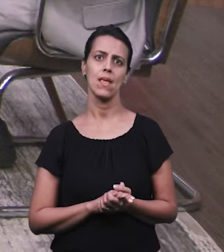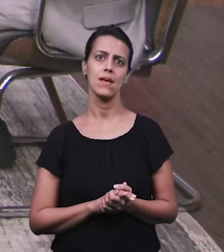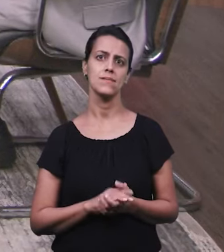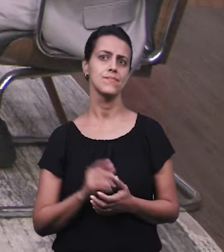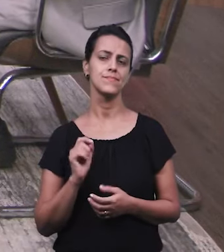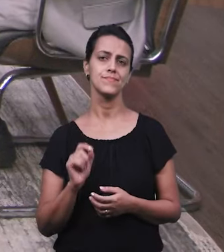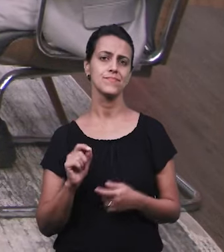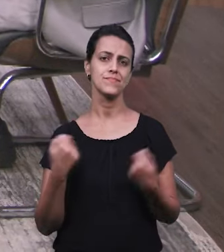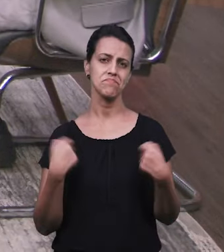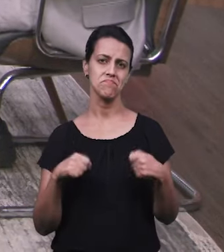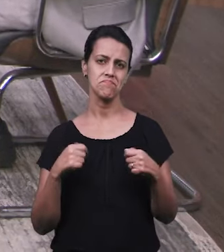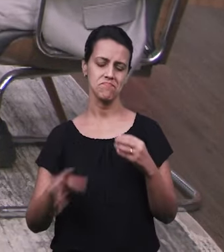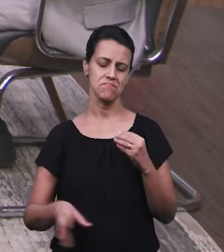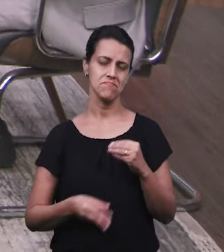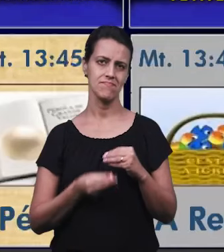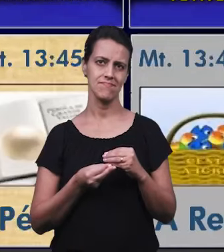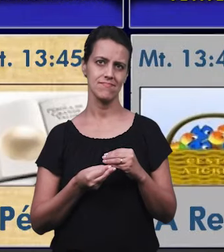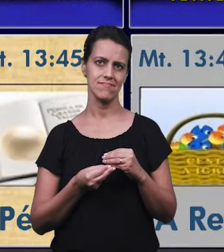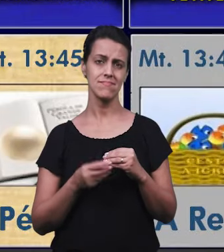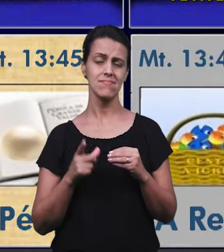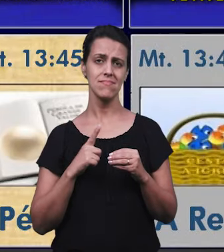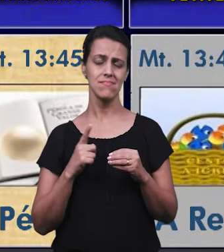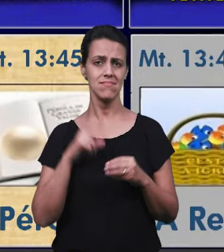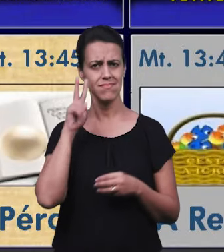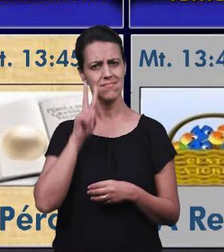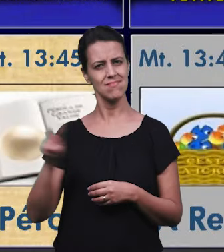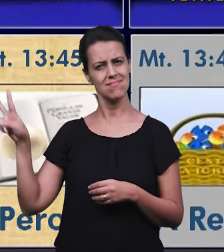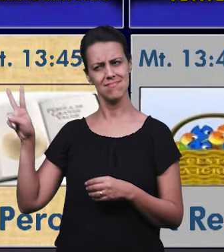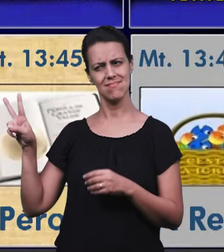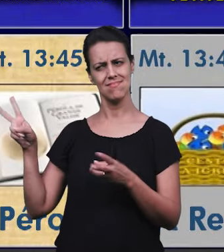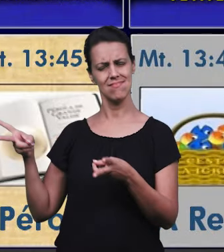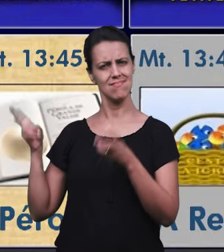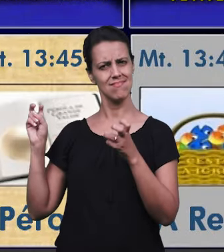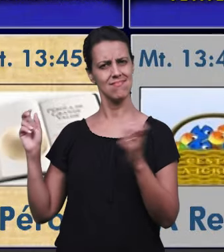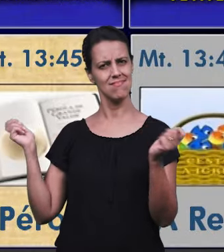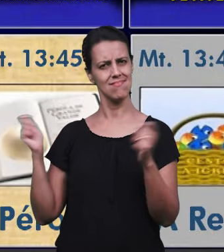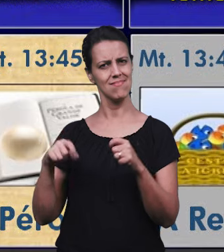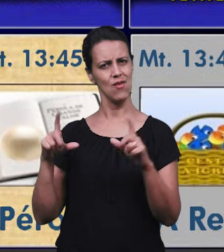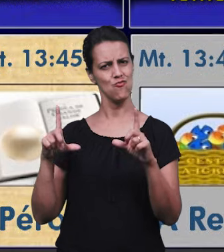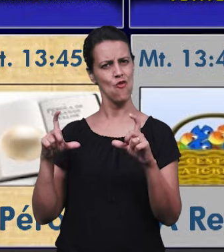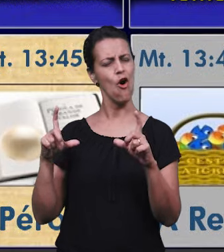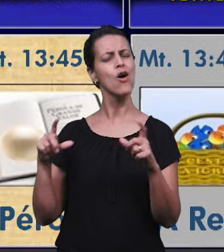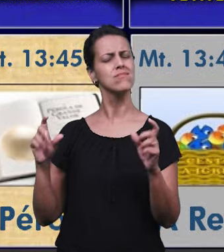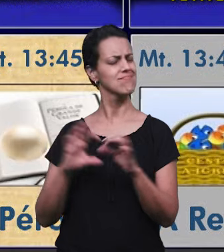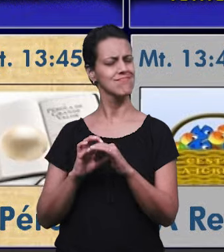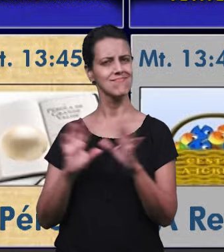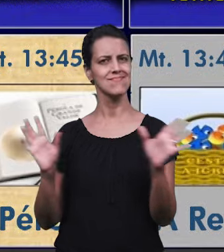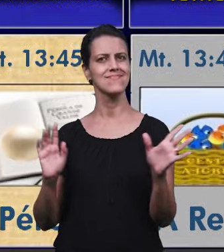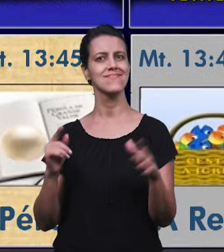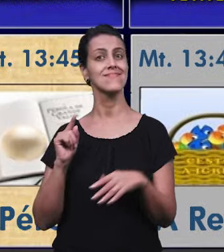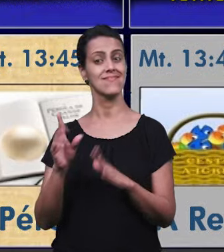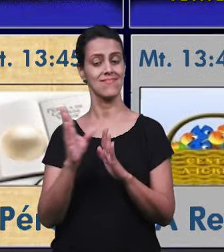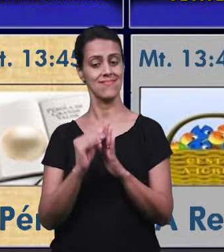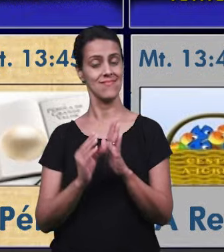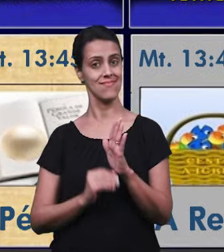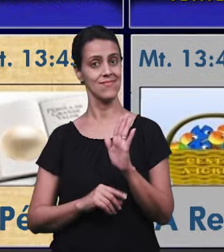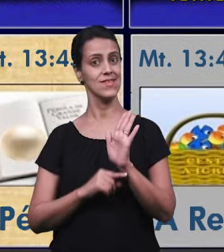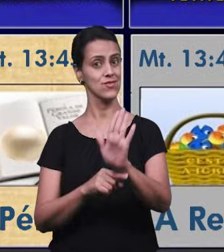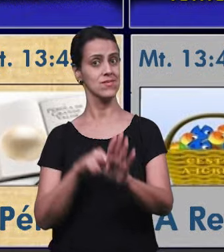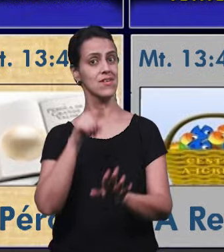que precisa ser complementado. Está ficando aí na tela, porque você pode printar, pode fotografar à vontade, para você ter esse conteúdo